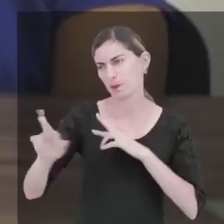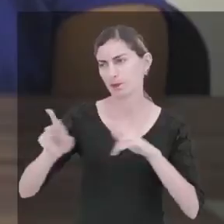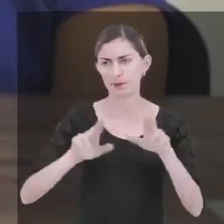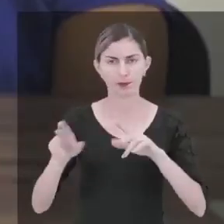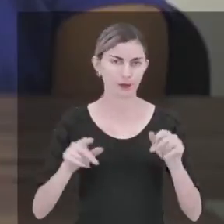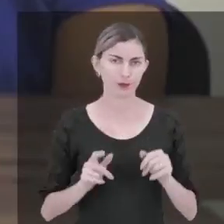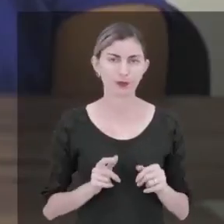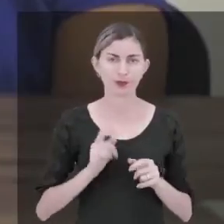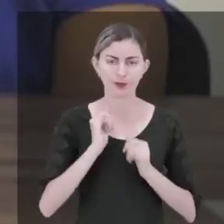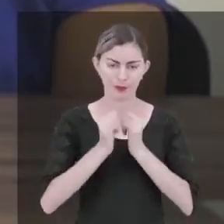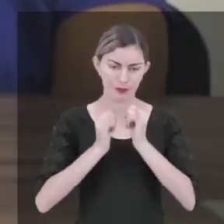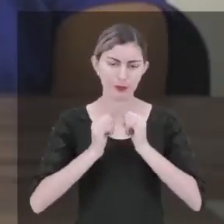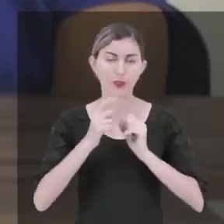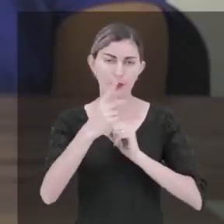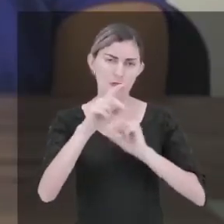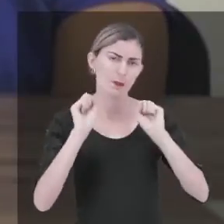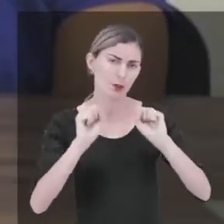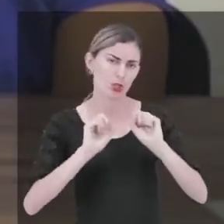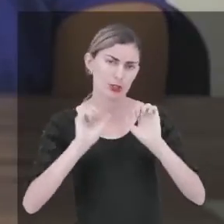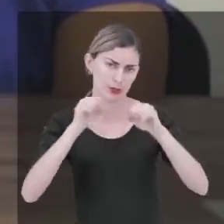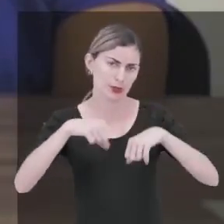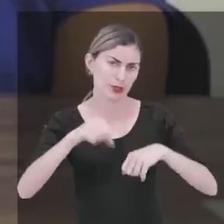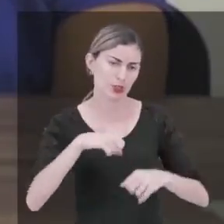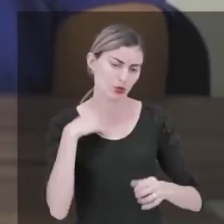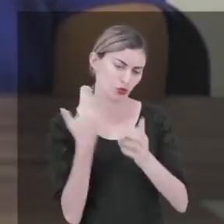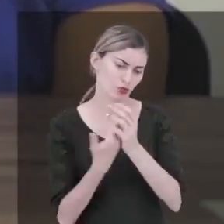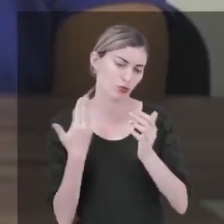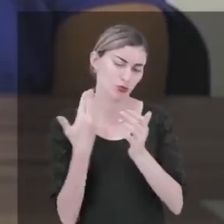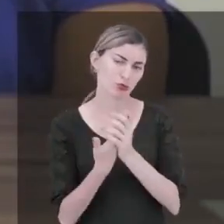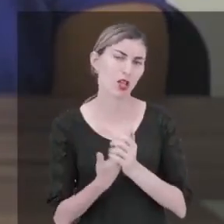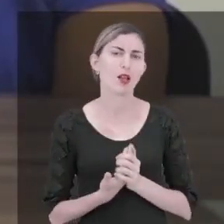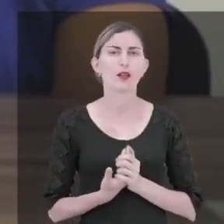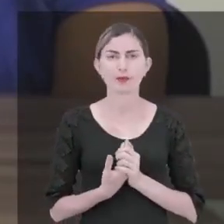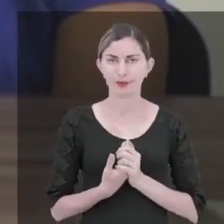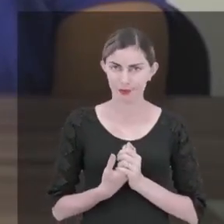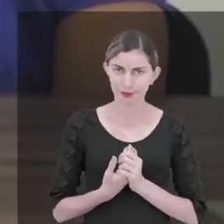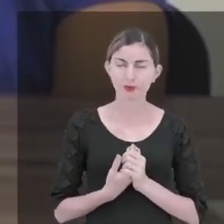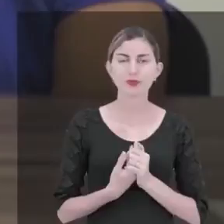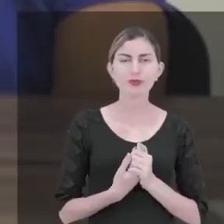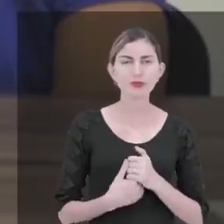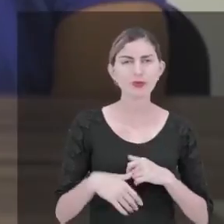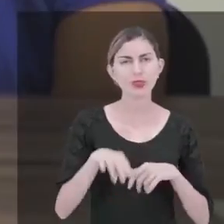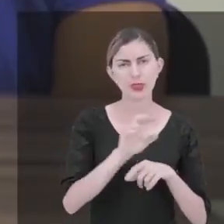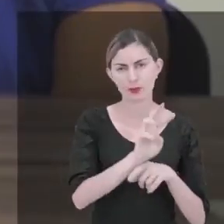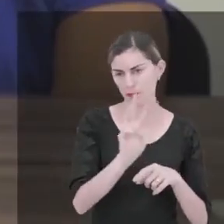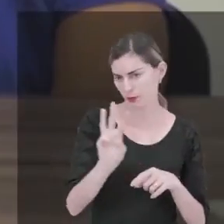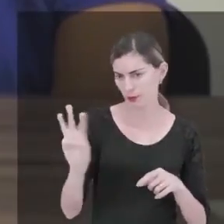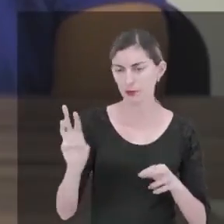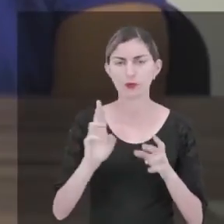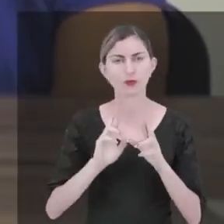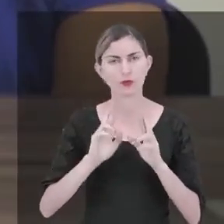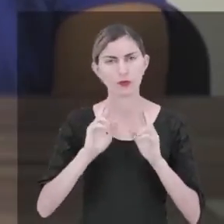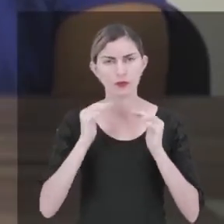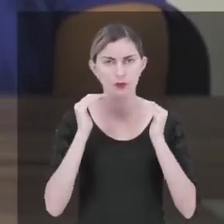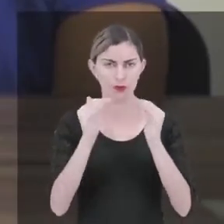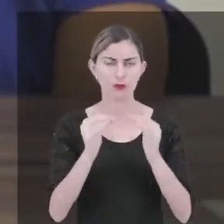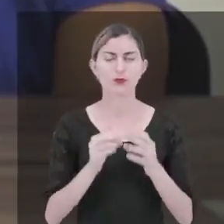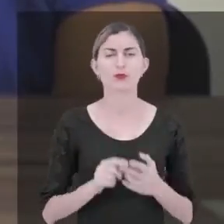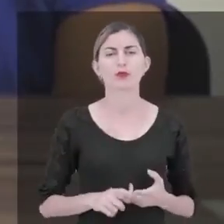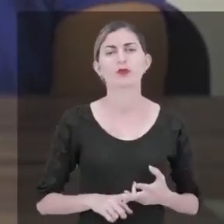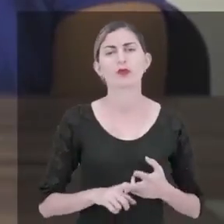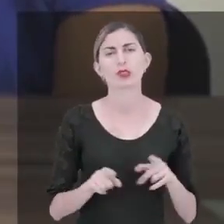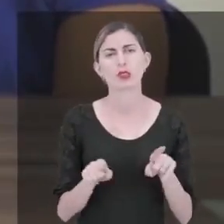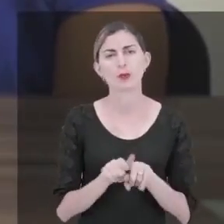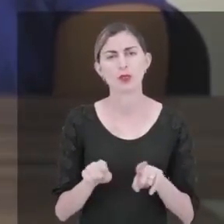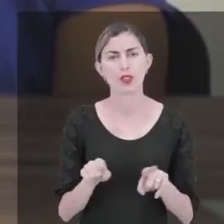informações de internet. Você pode sim estudar através de sites respeitáveis.